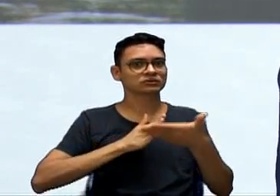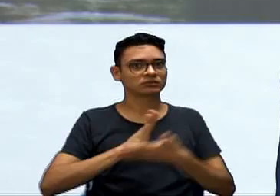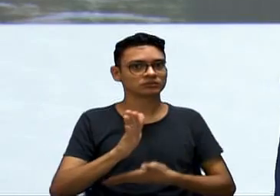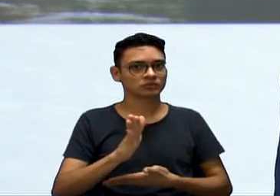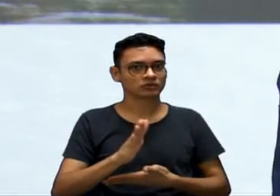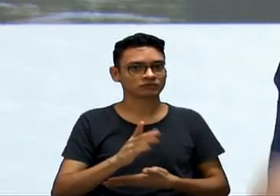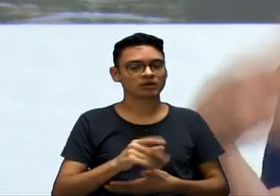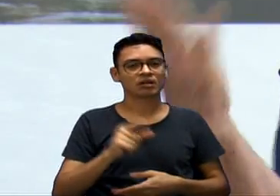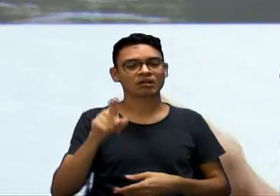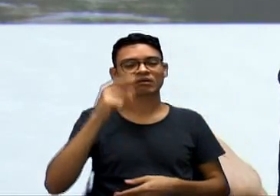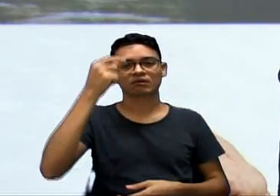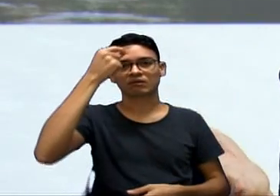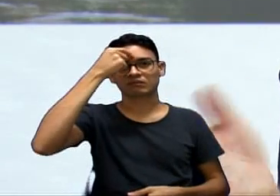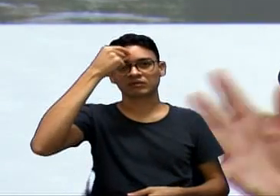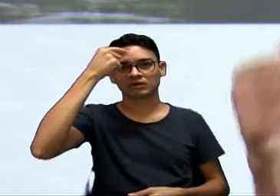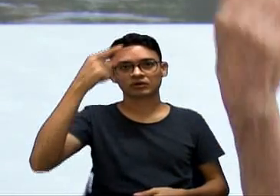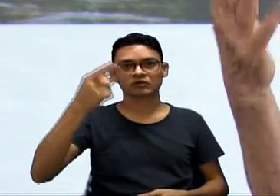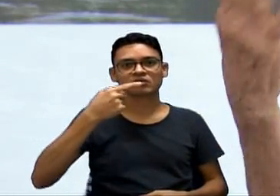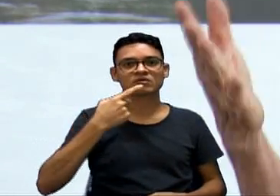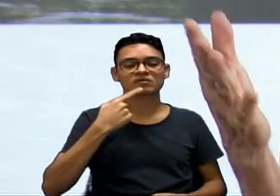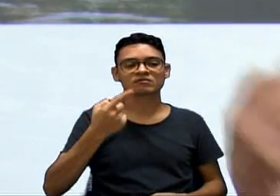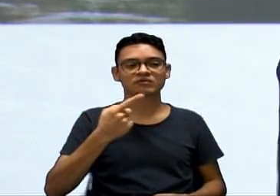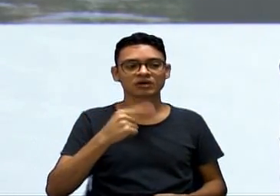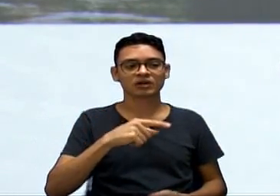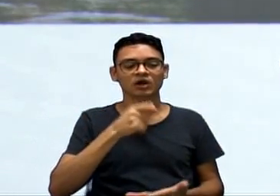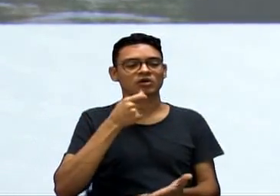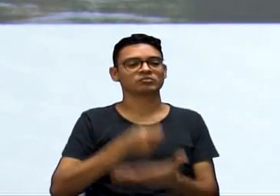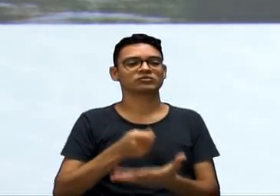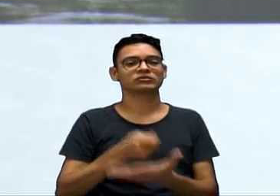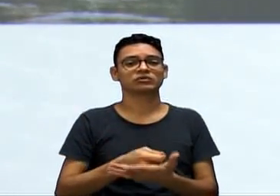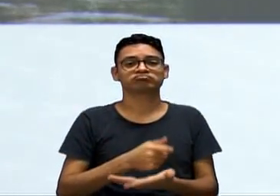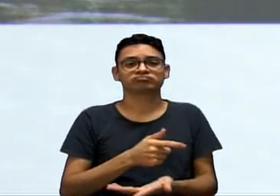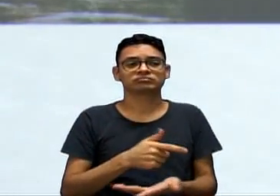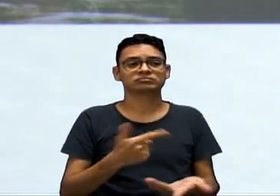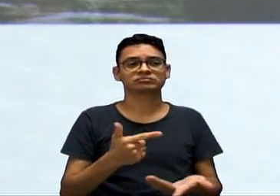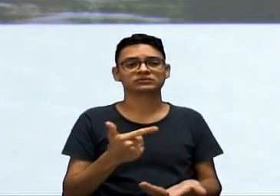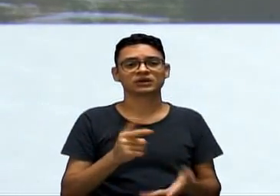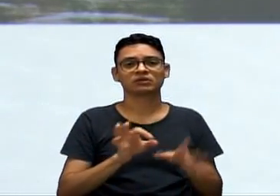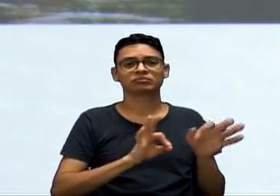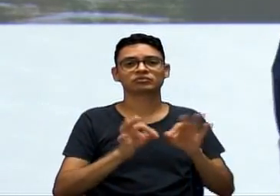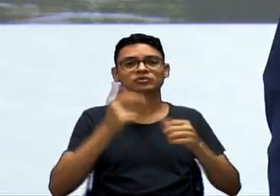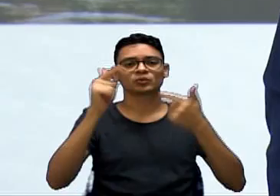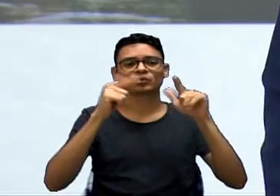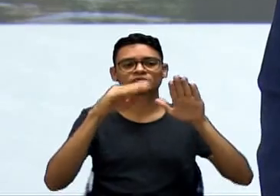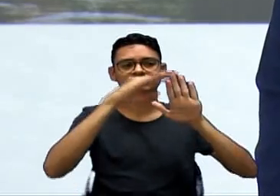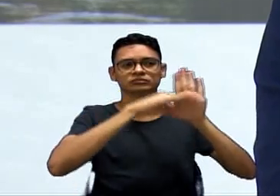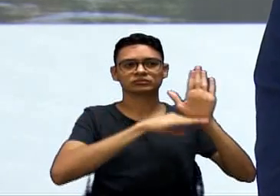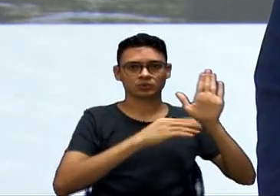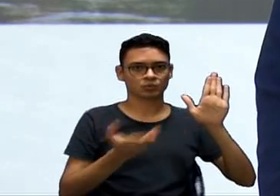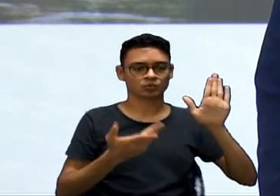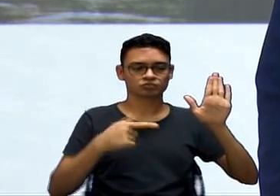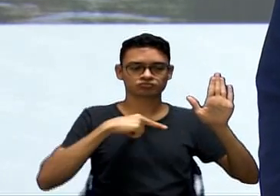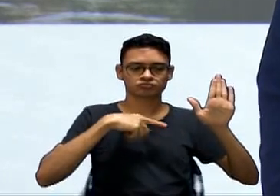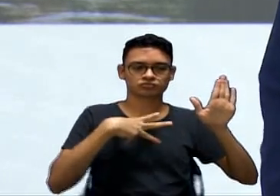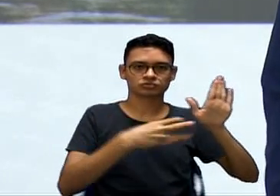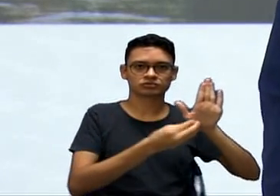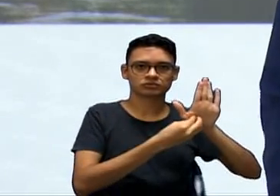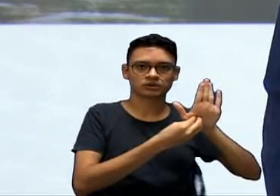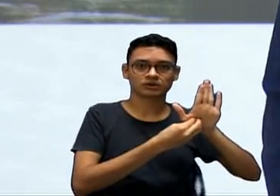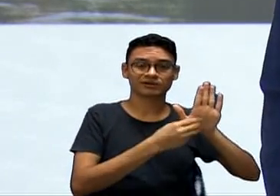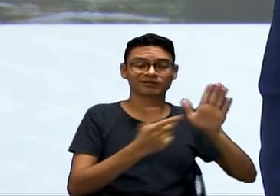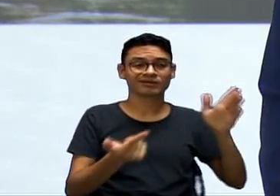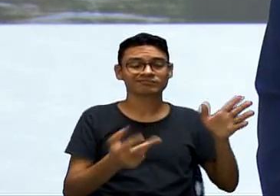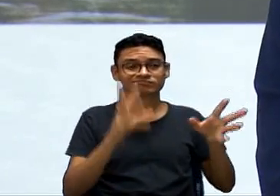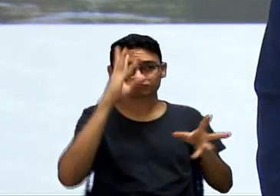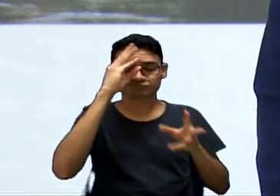tudo que o vereador fez não é obrigatório. Outros projetos, os que estão entrando, estão na pauta hoje. É, fica